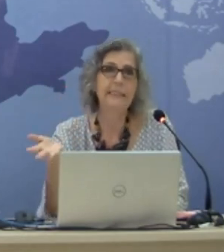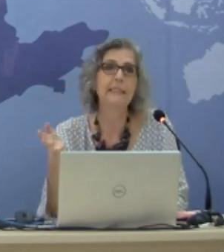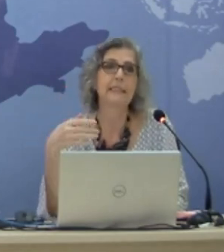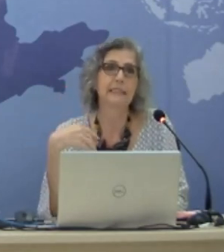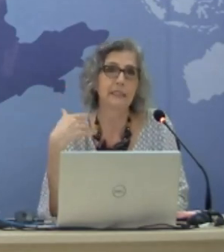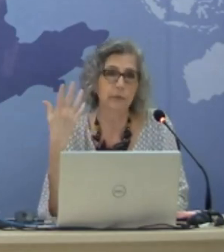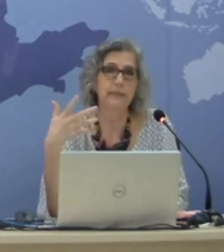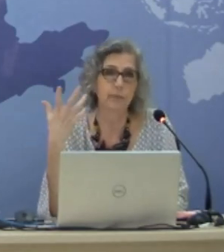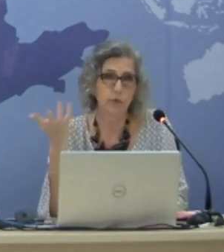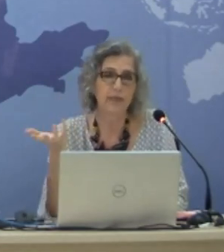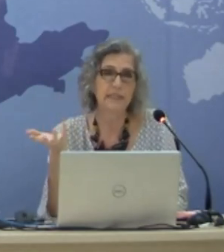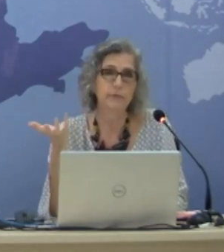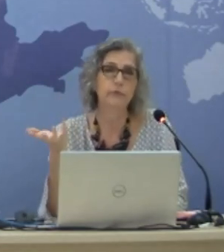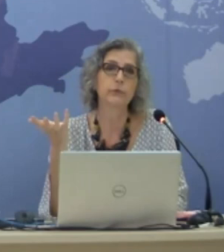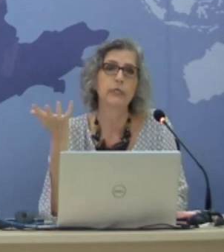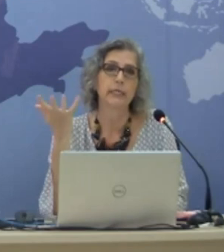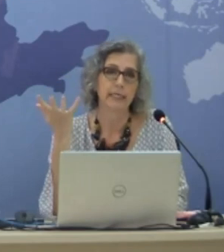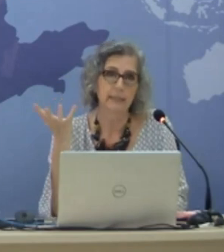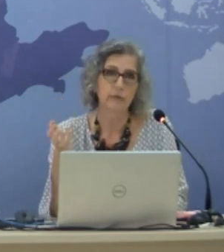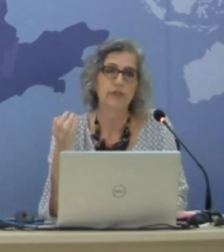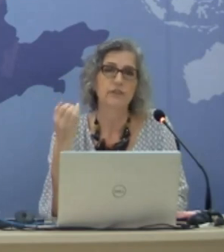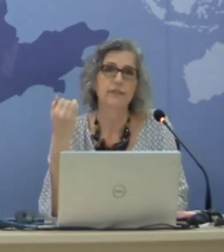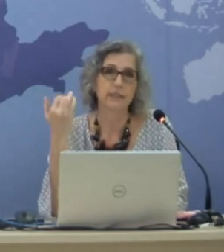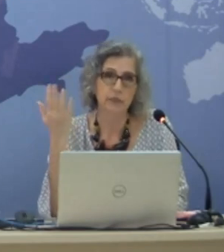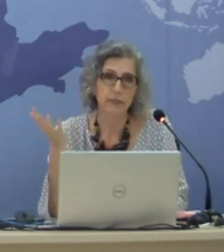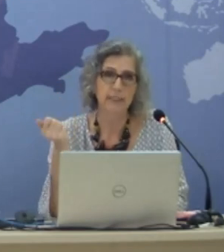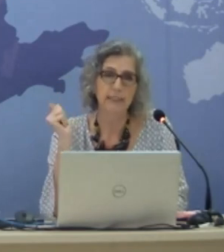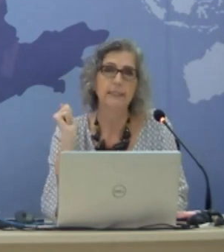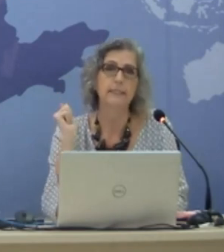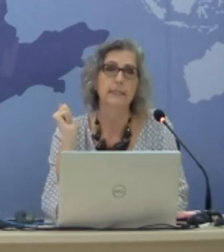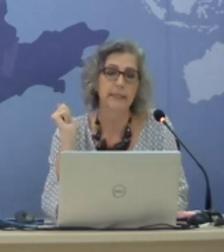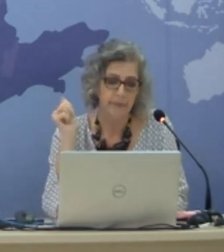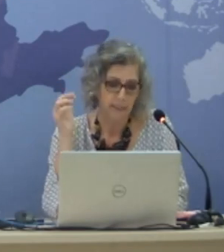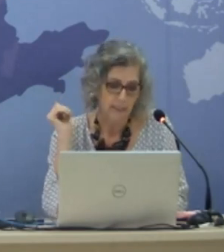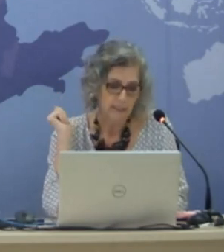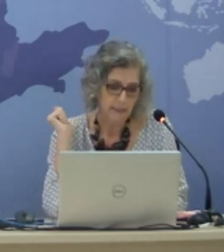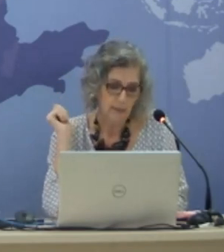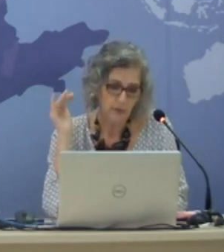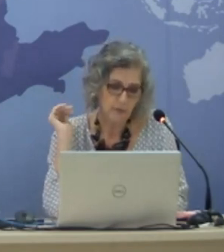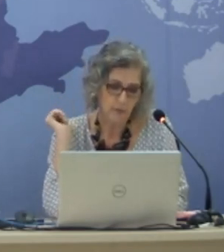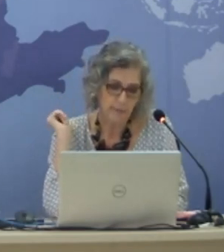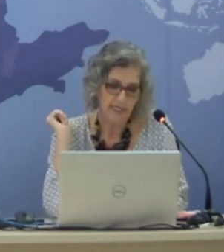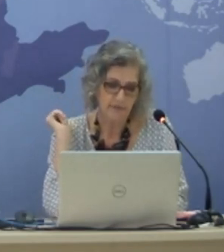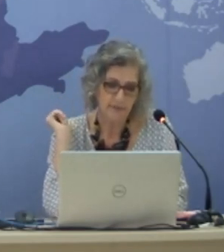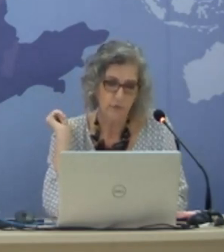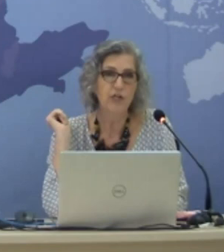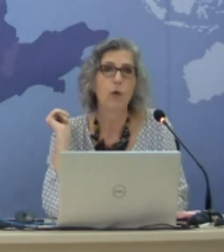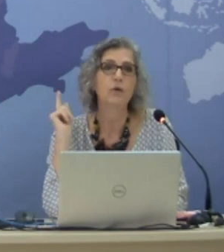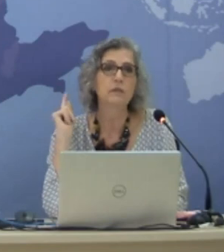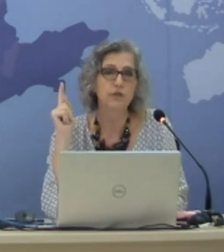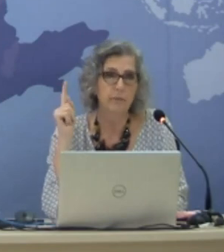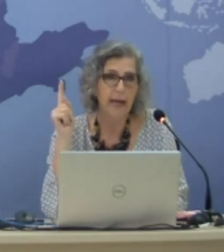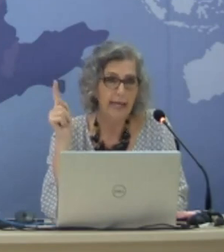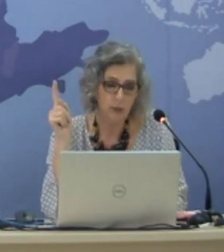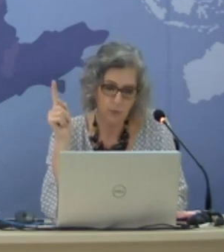não pouco mais clínicas elas vão entrar um pouco mais a fundo na questão da gestante e da criança né então a próxima webnar vai